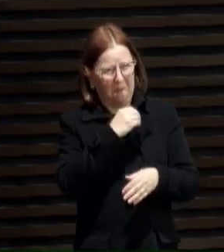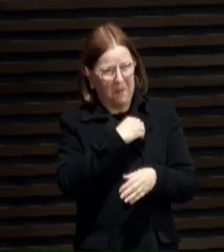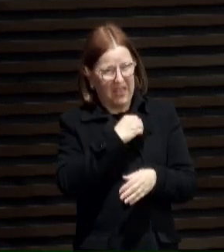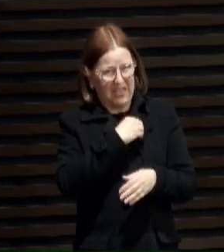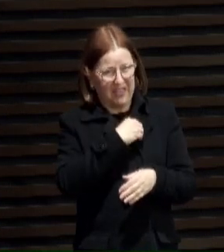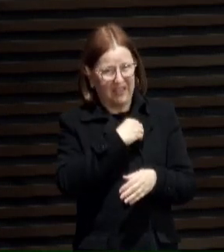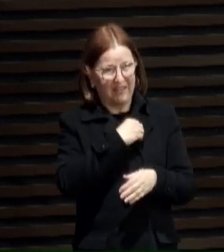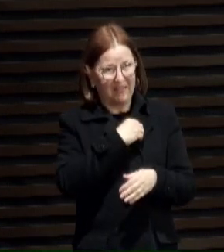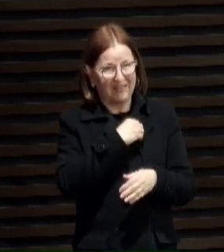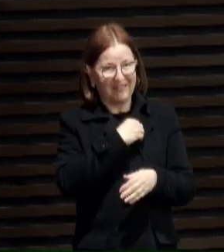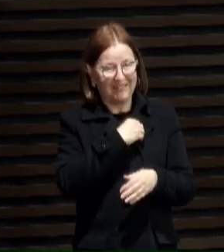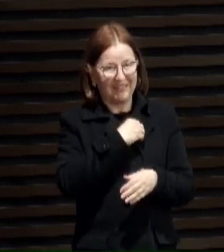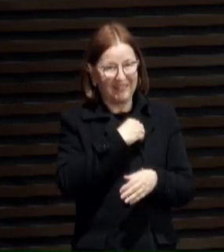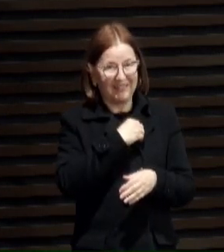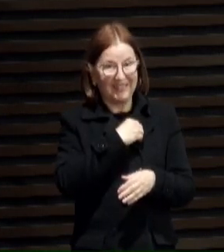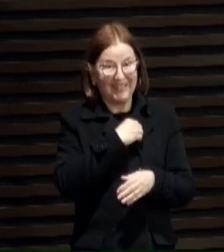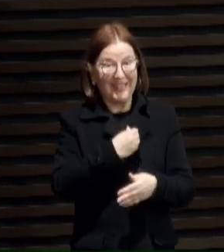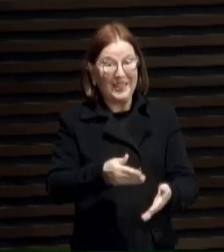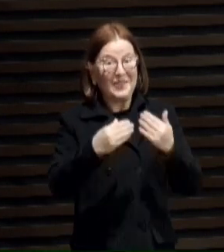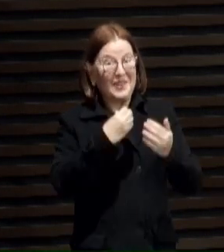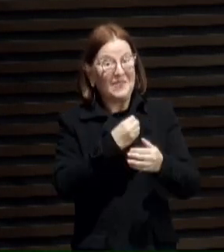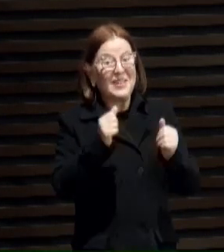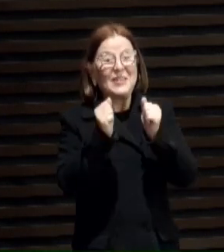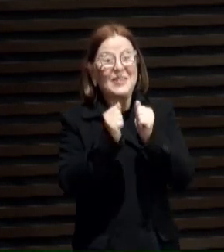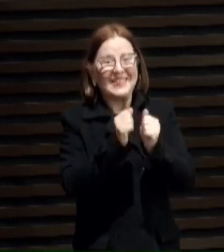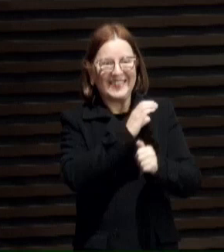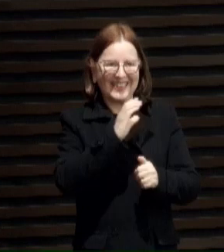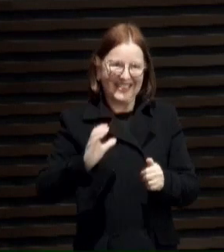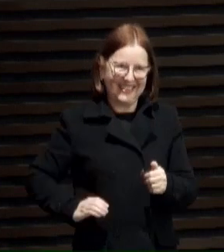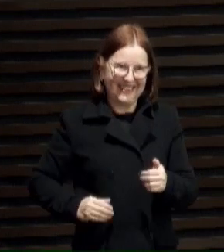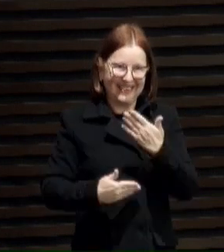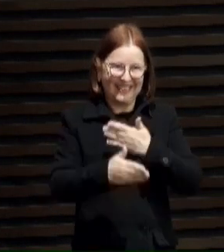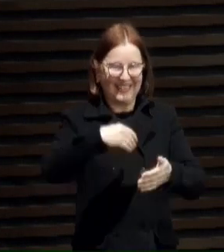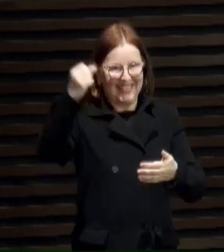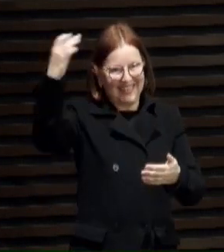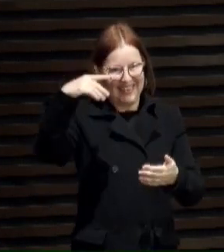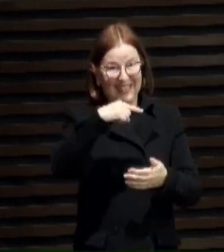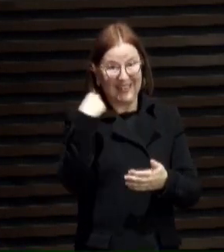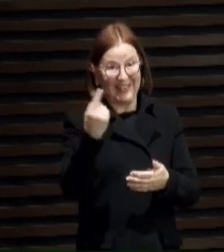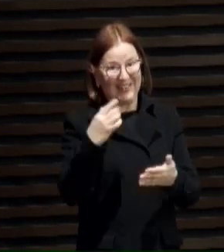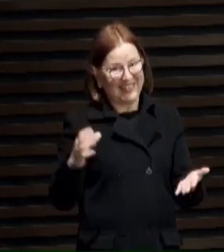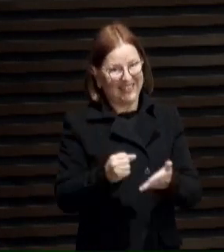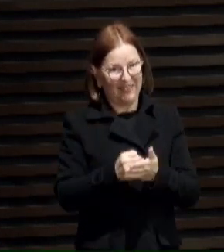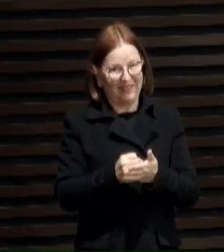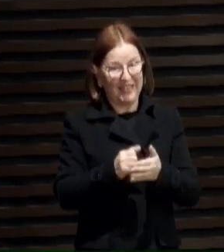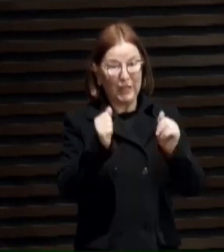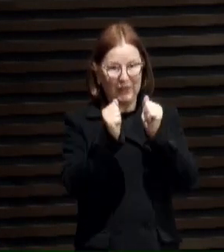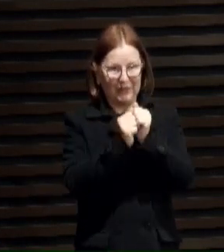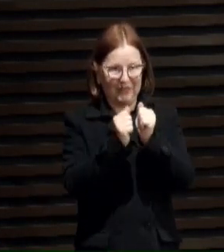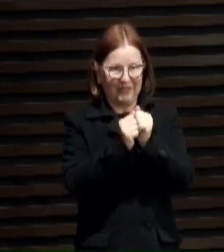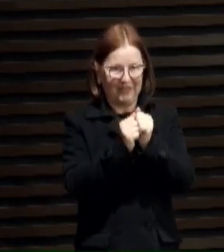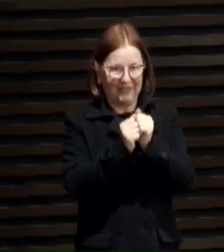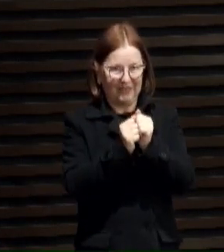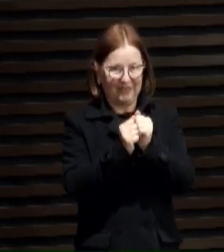nossos delitos, nos deu vida juntamente com Cristo. Pela graça sois salvos. E juntamente